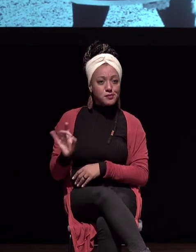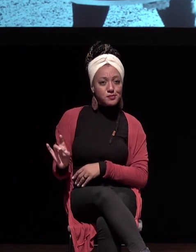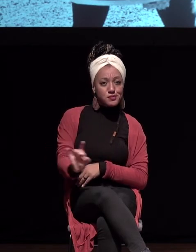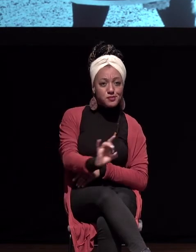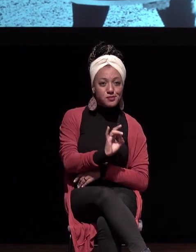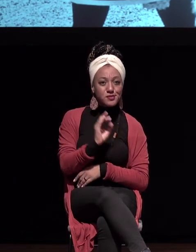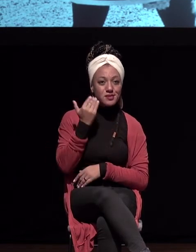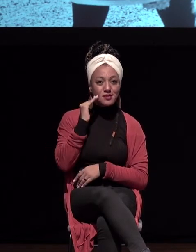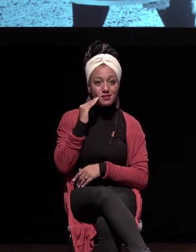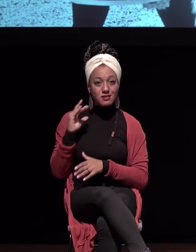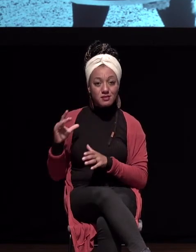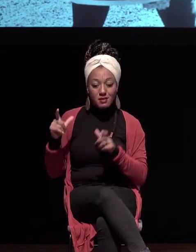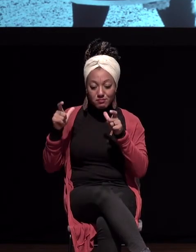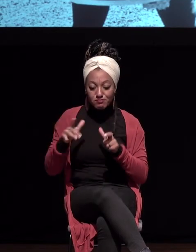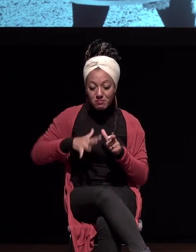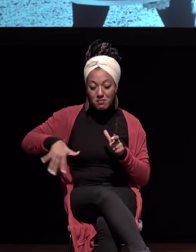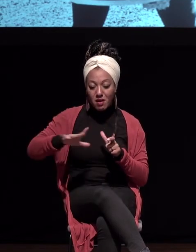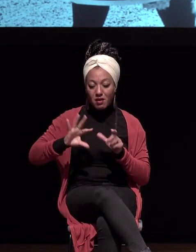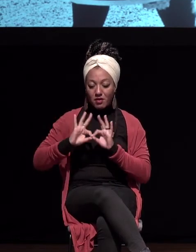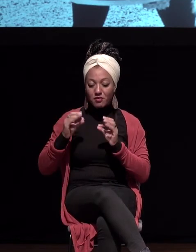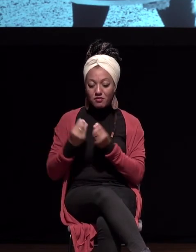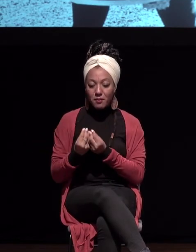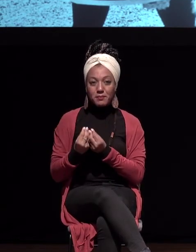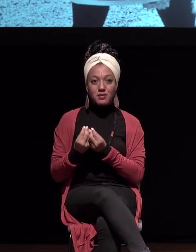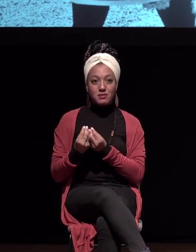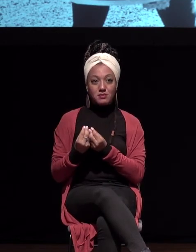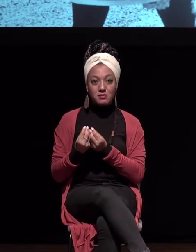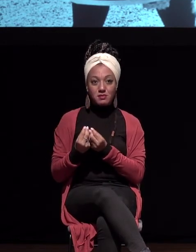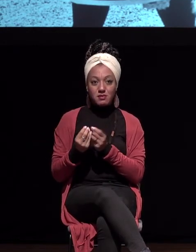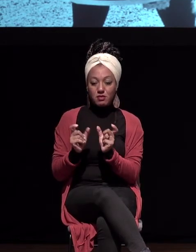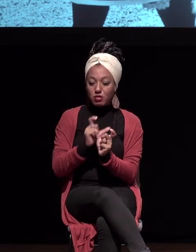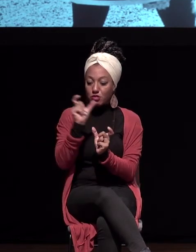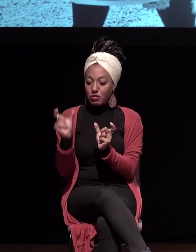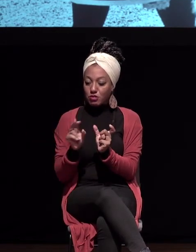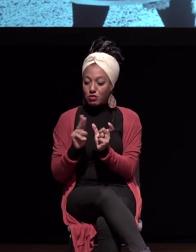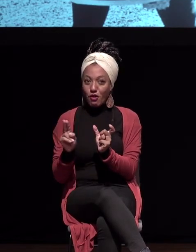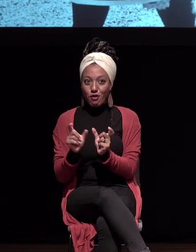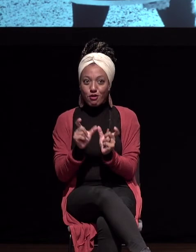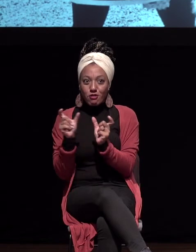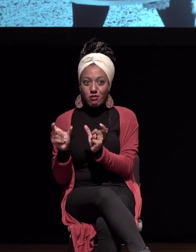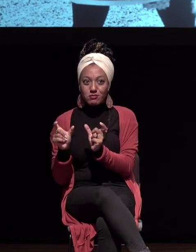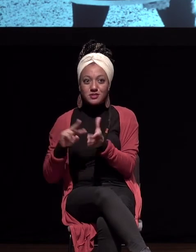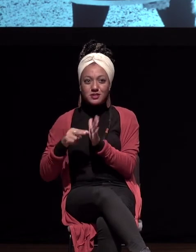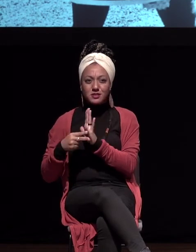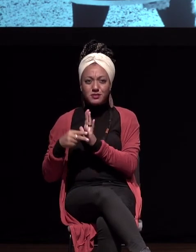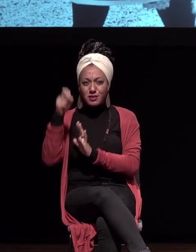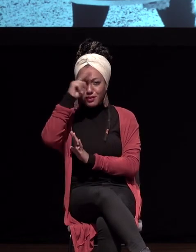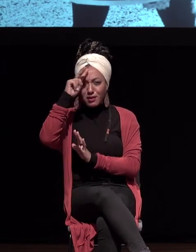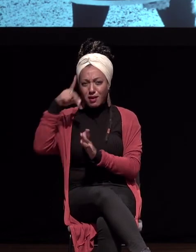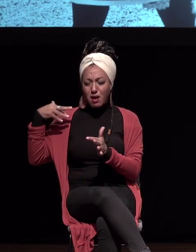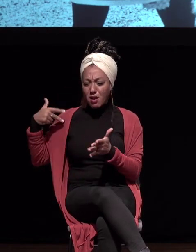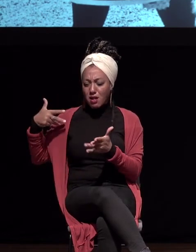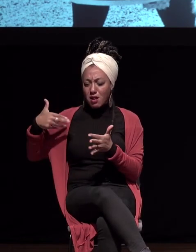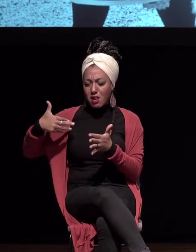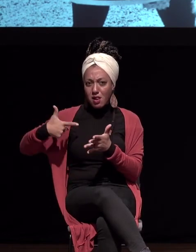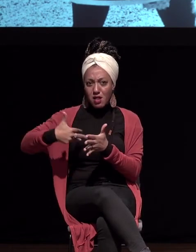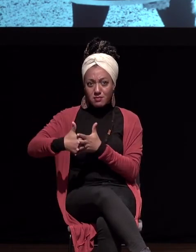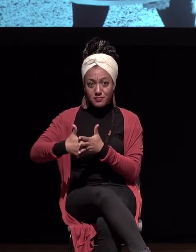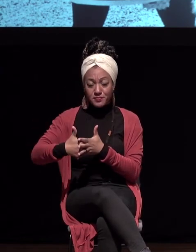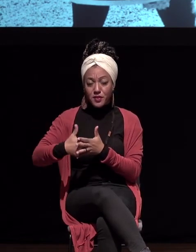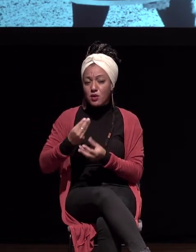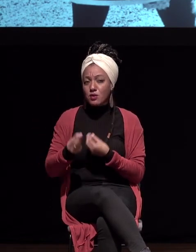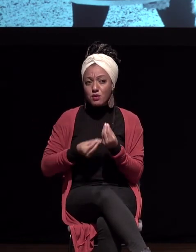seu bairro, a sua família, o seu sobrenome são importantes, são história, né? Como produzir memória disso e fazer com que essas histórias,